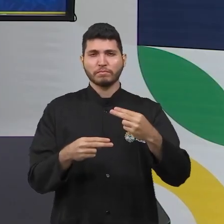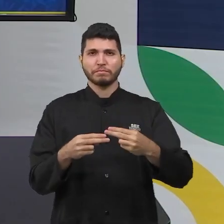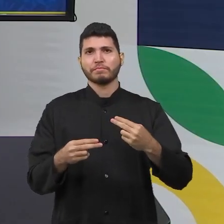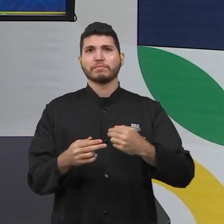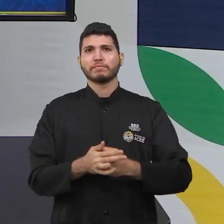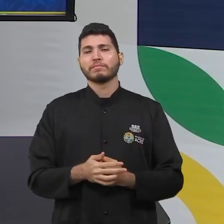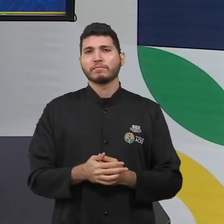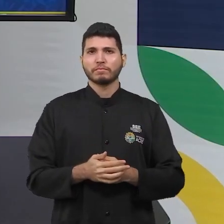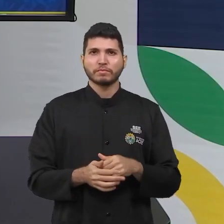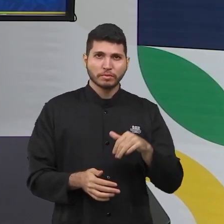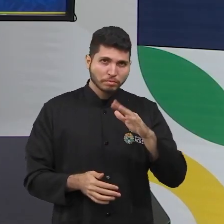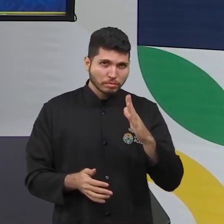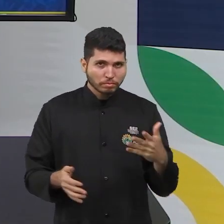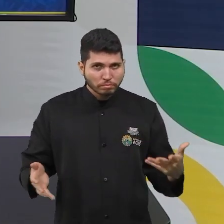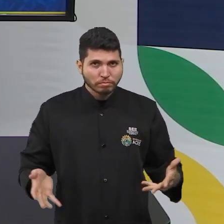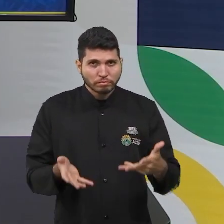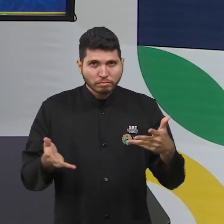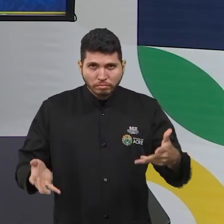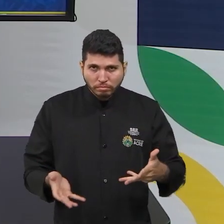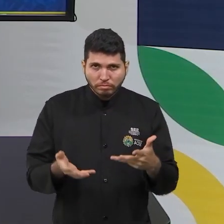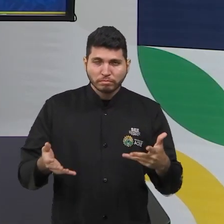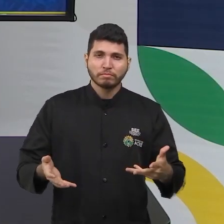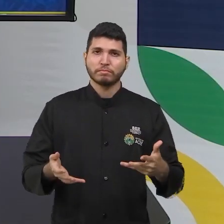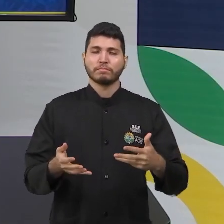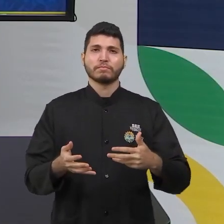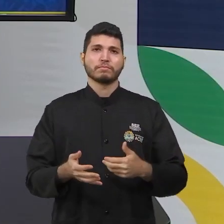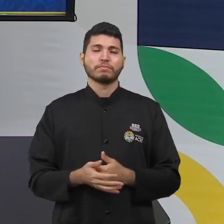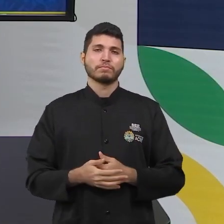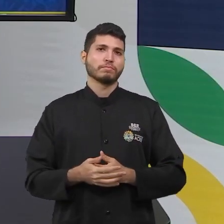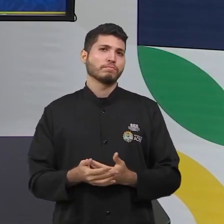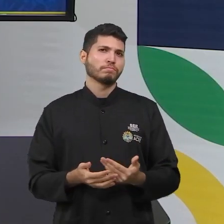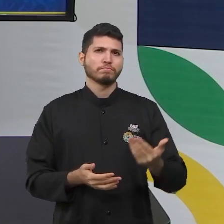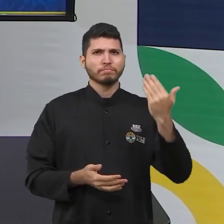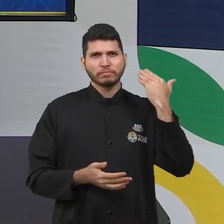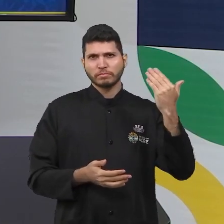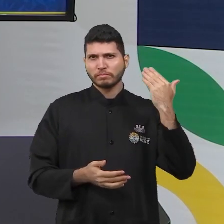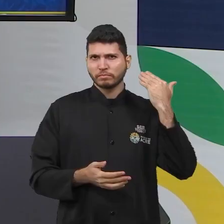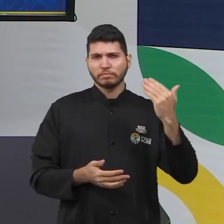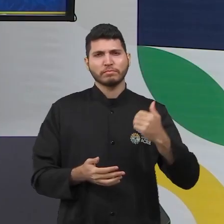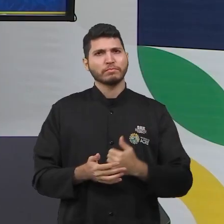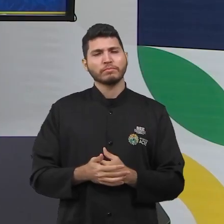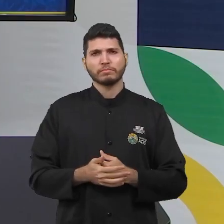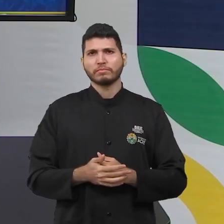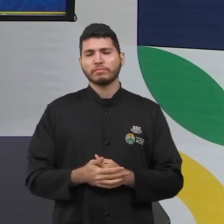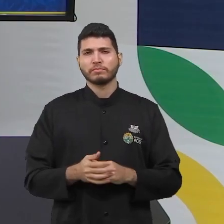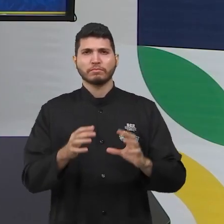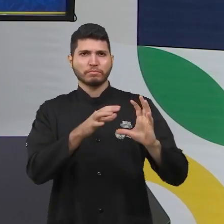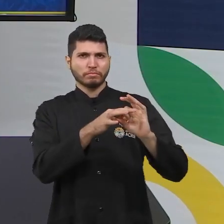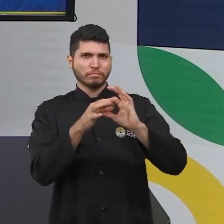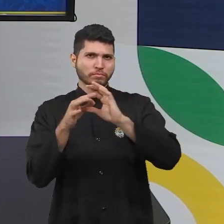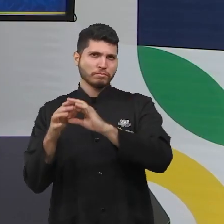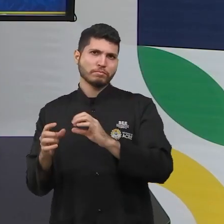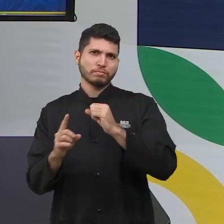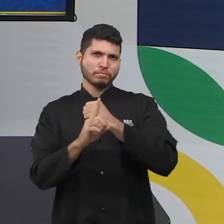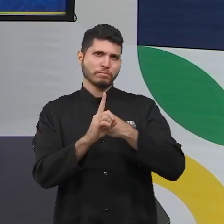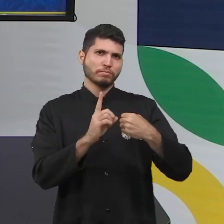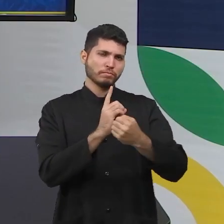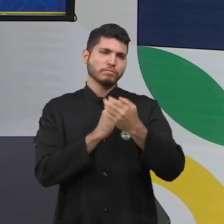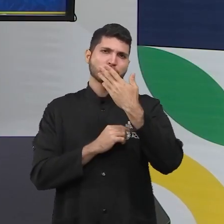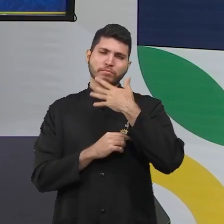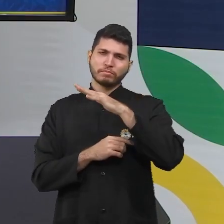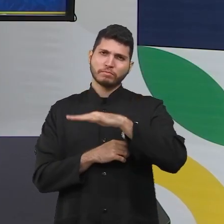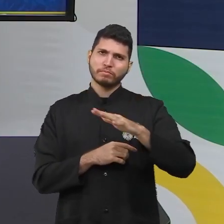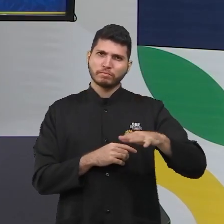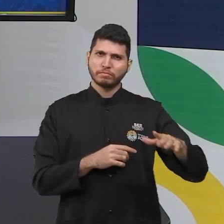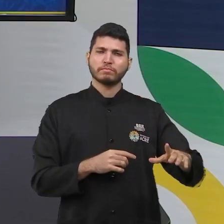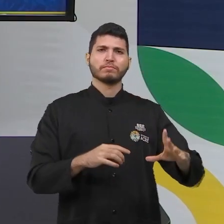mais incentivou essa questão que era tão eminente ali naquele contexto social das crianças